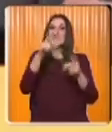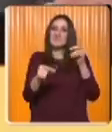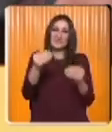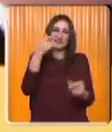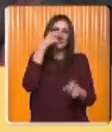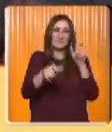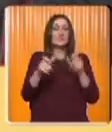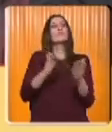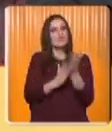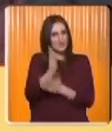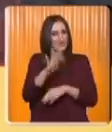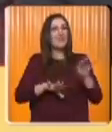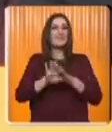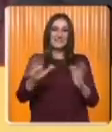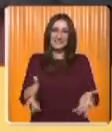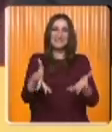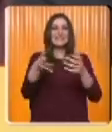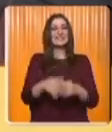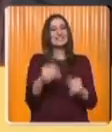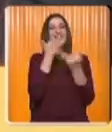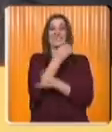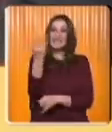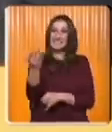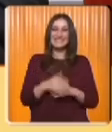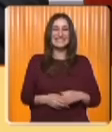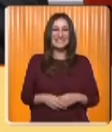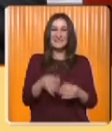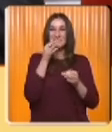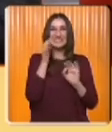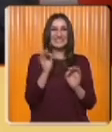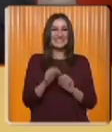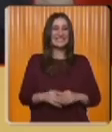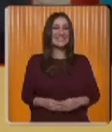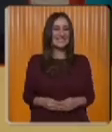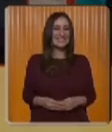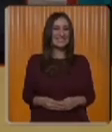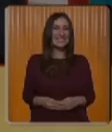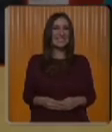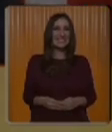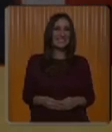Vamos continuar a fazê-lo. Felicidades, Carla. Obrigada. Maravilhosa. Obrigada.